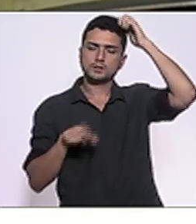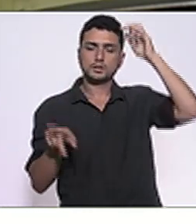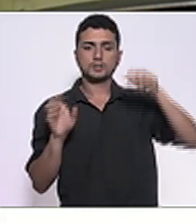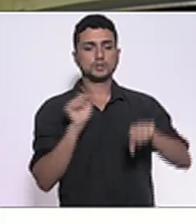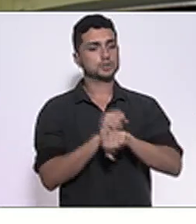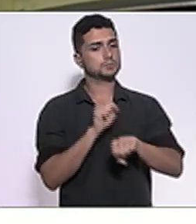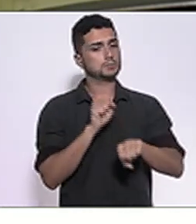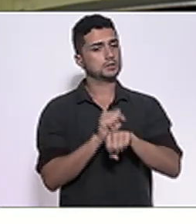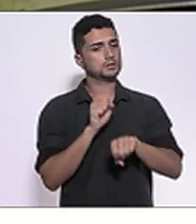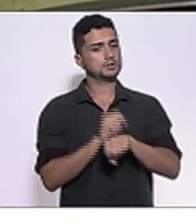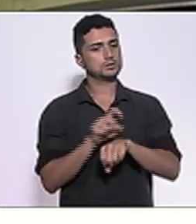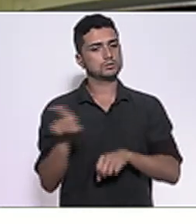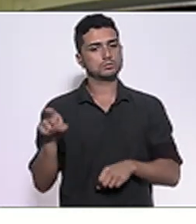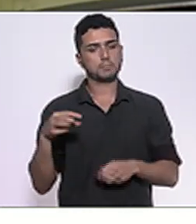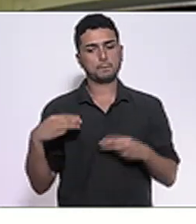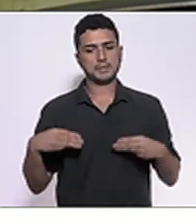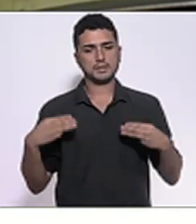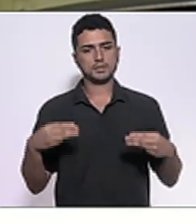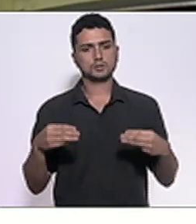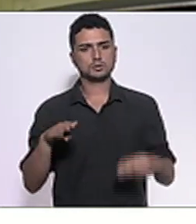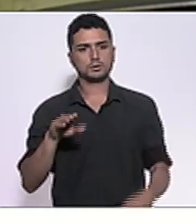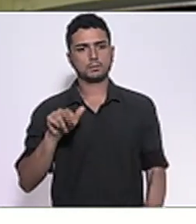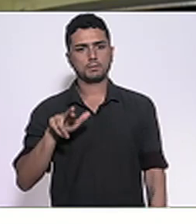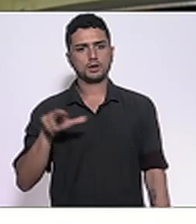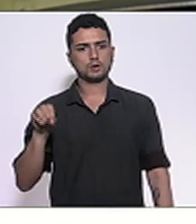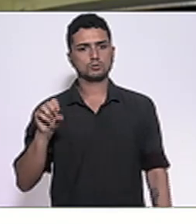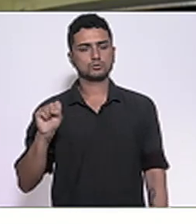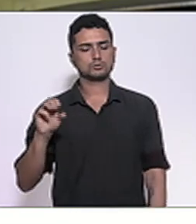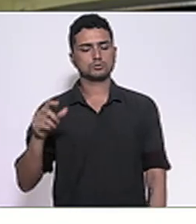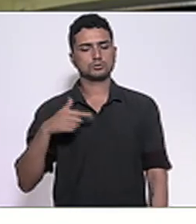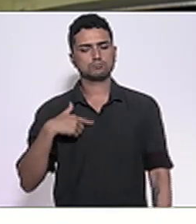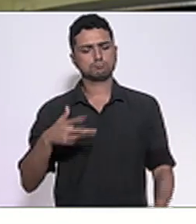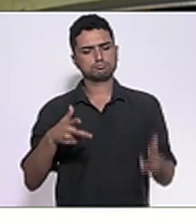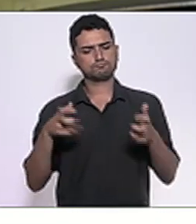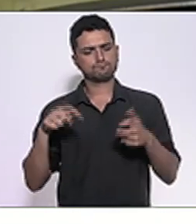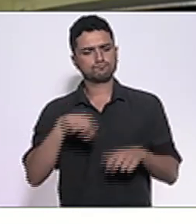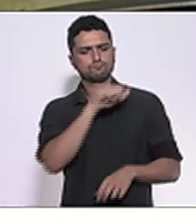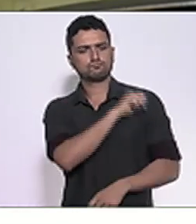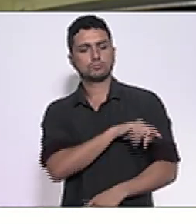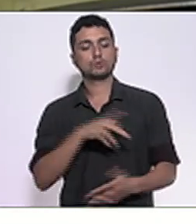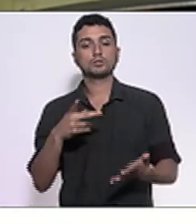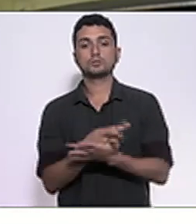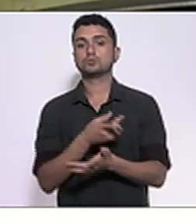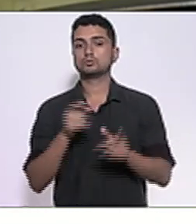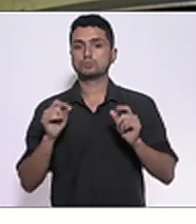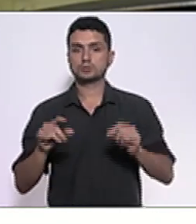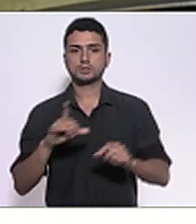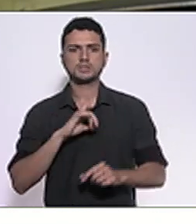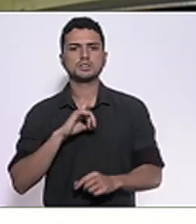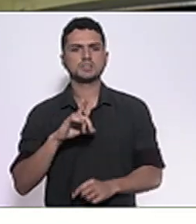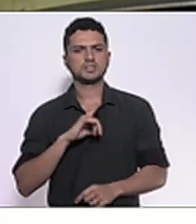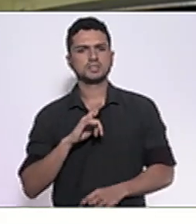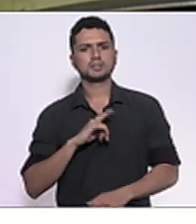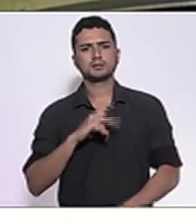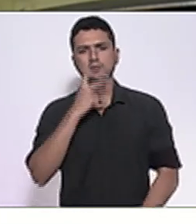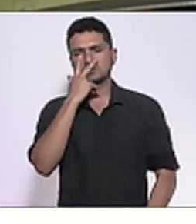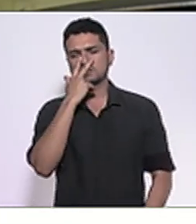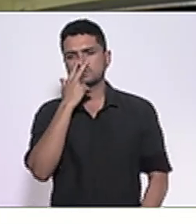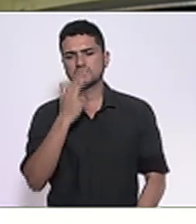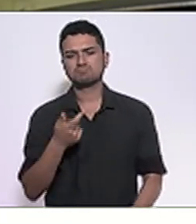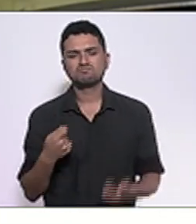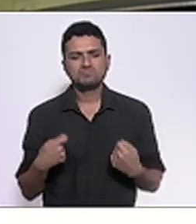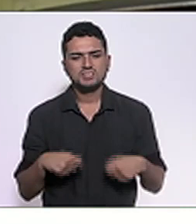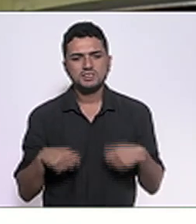uma decisão do ministro Barroso. O que eu percebo aqui no Rio de Janeiro é que existe uma carência